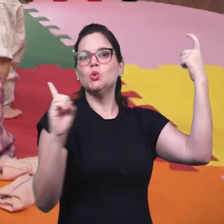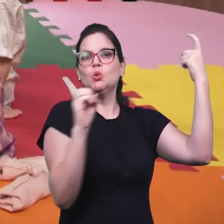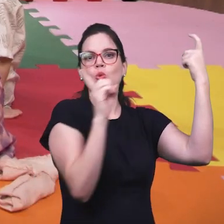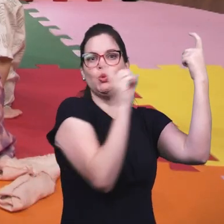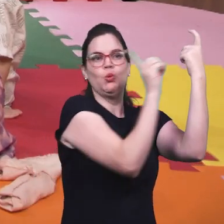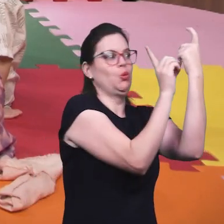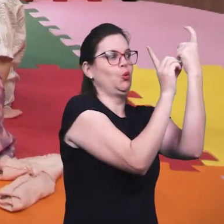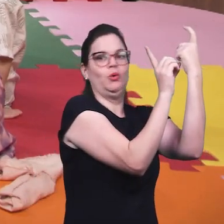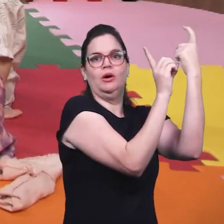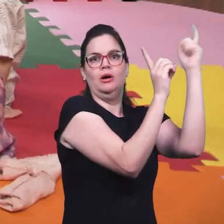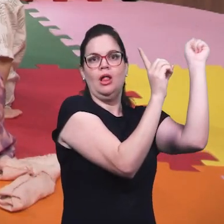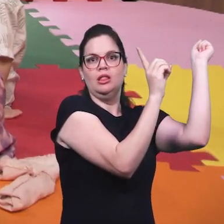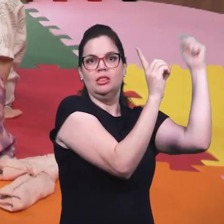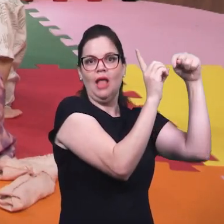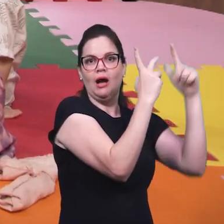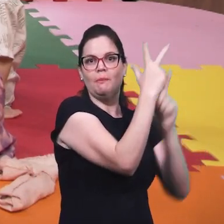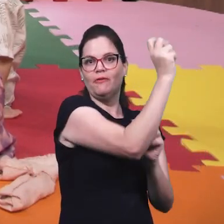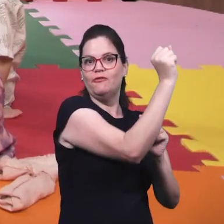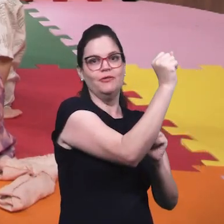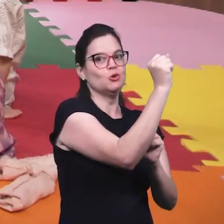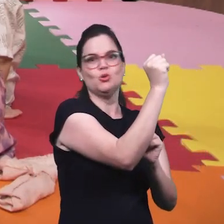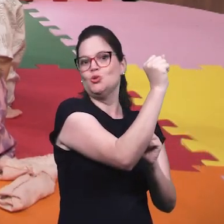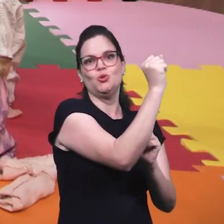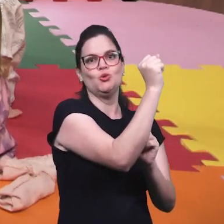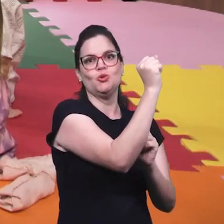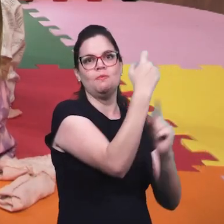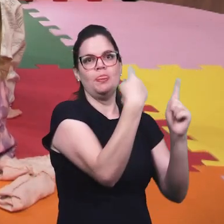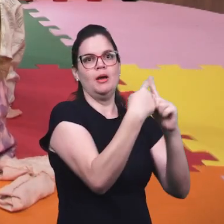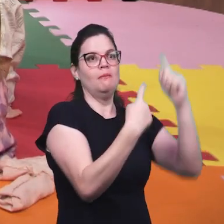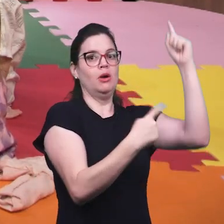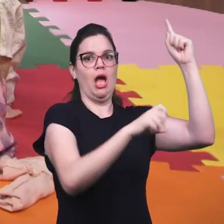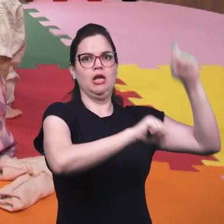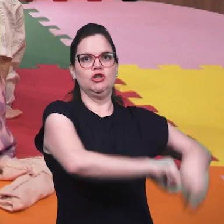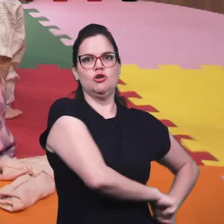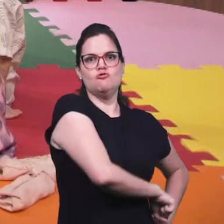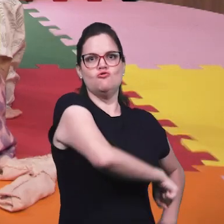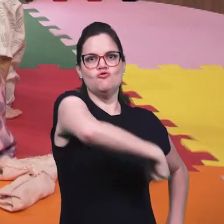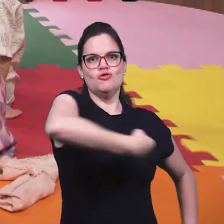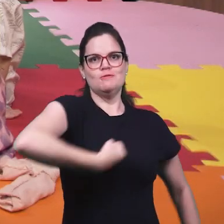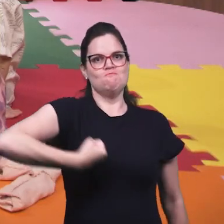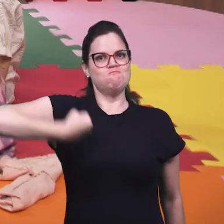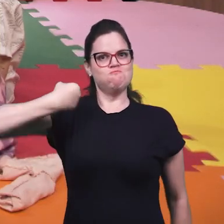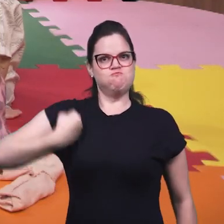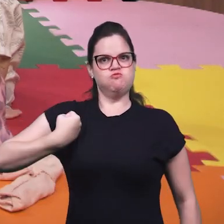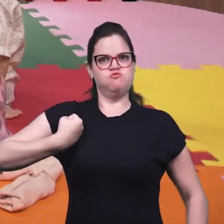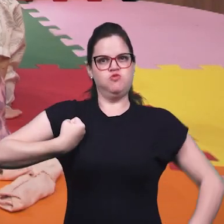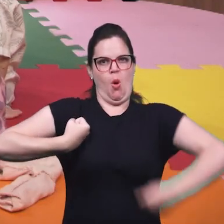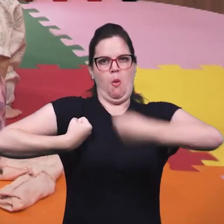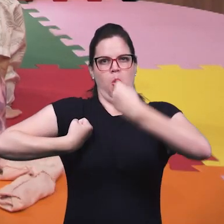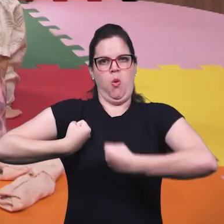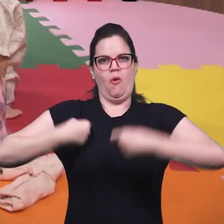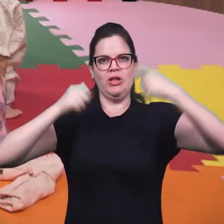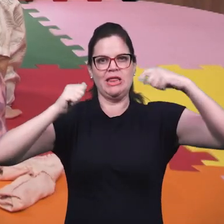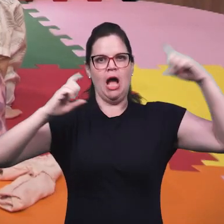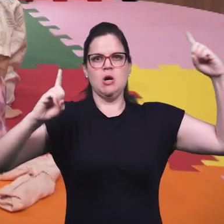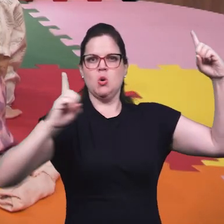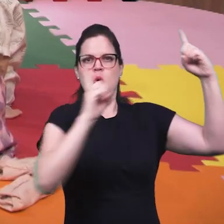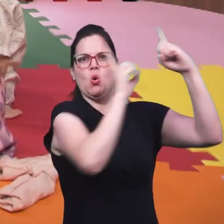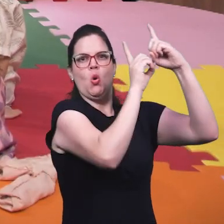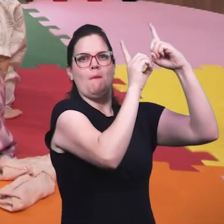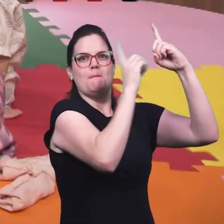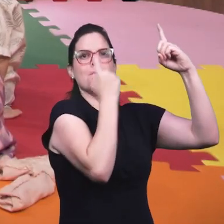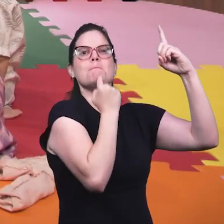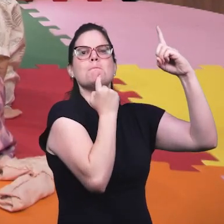conseguido vencer? Ainda mais que o gigante tinha uma lança enorme, uma espada enorme, conseguiria vencer?